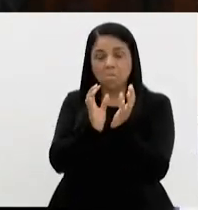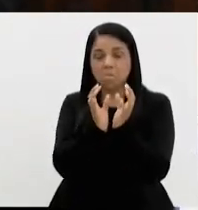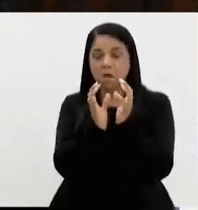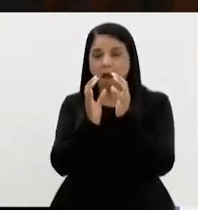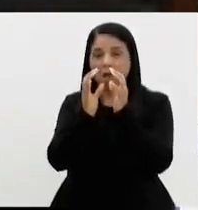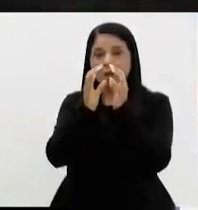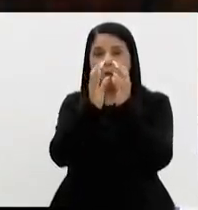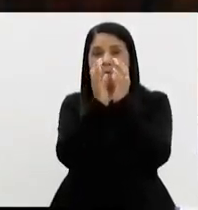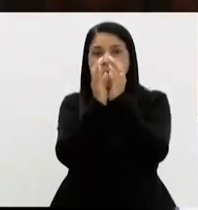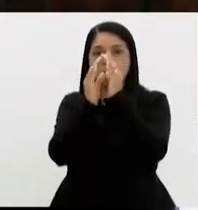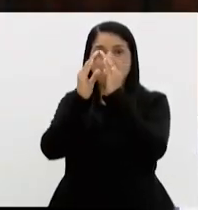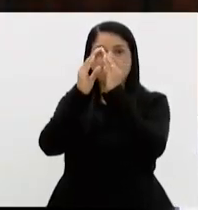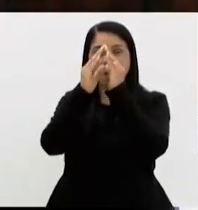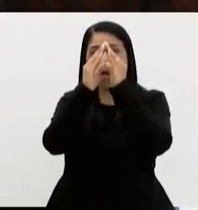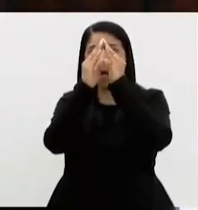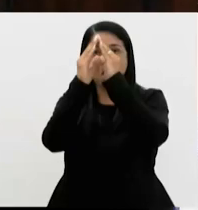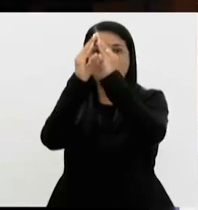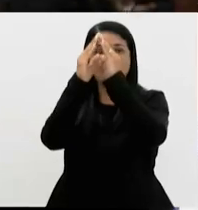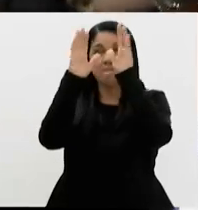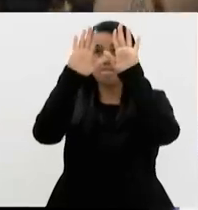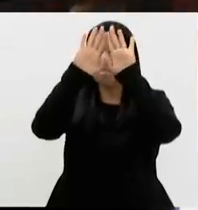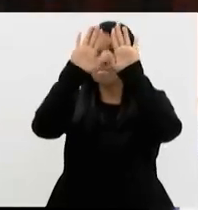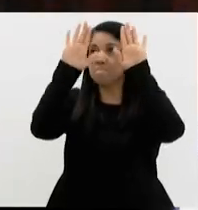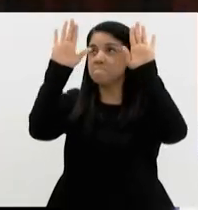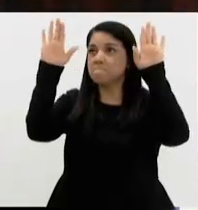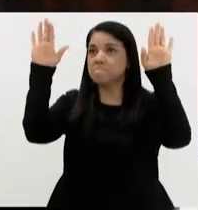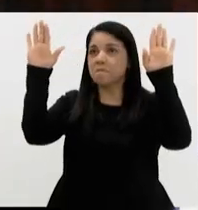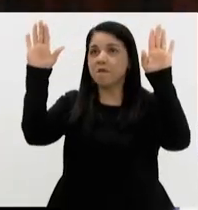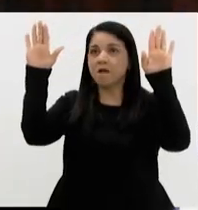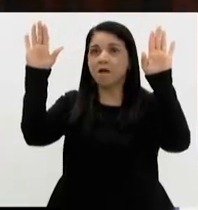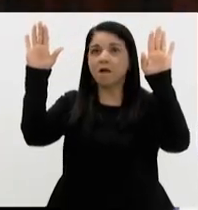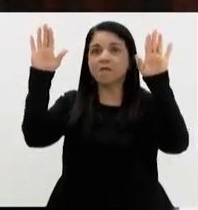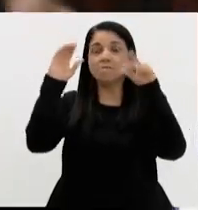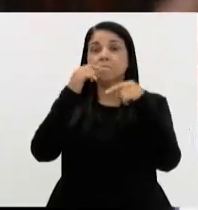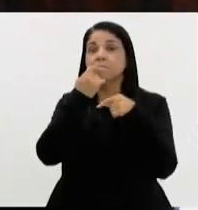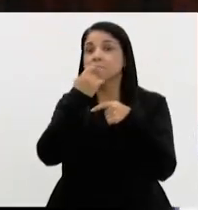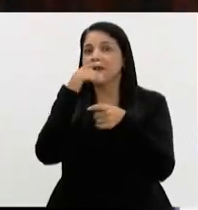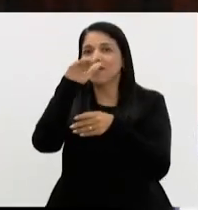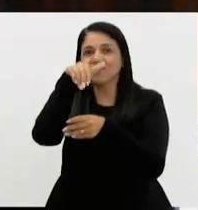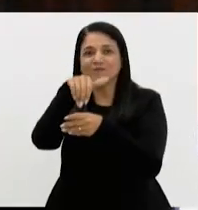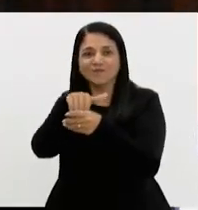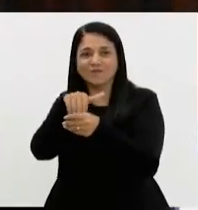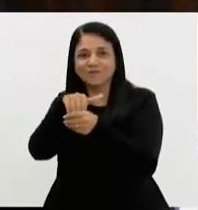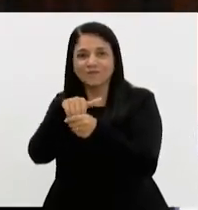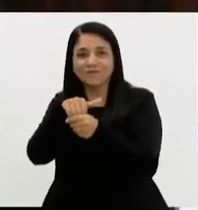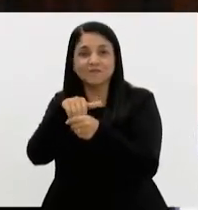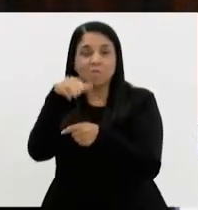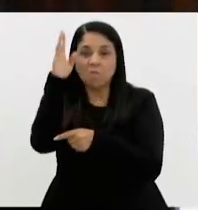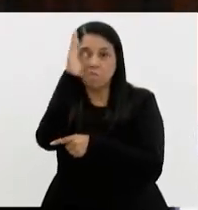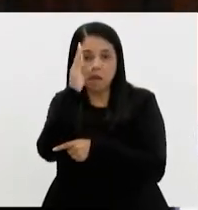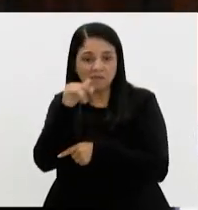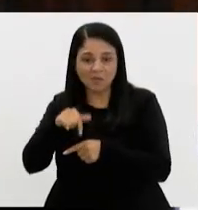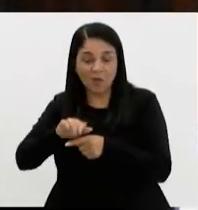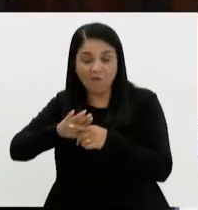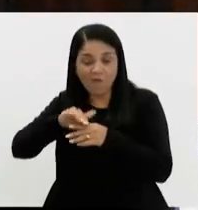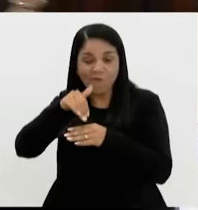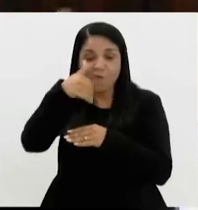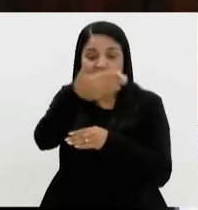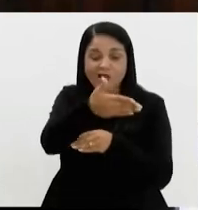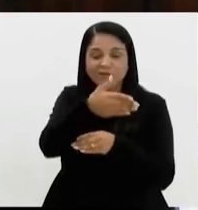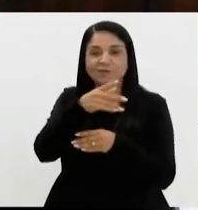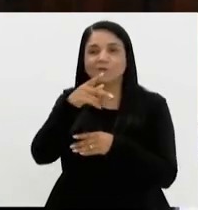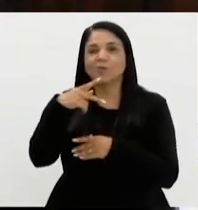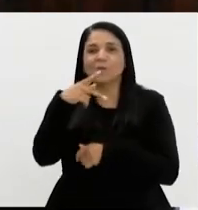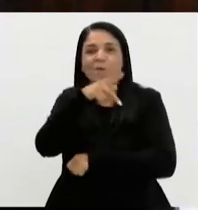lado do país com placas enormes de um candidato perto de um local de votação mas o balão não estava no Brasil tava no Paraguai Então a gente